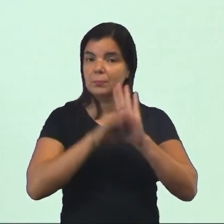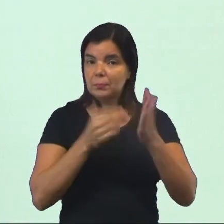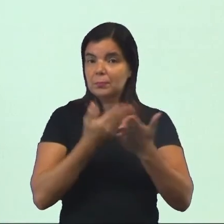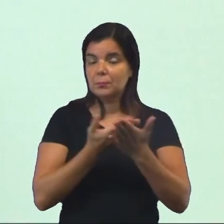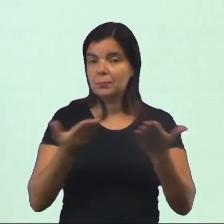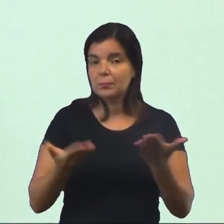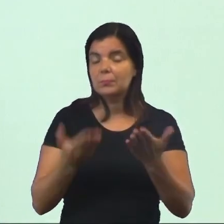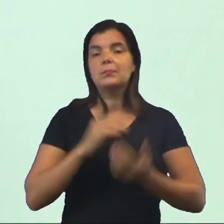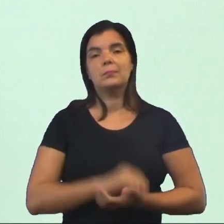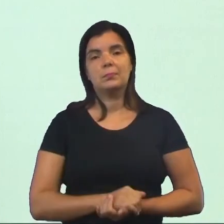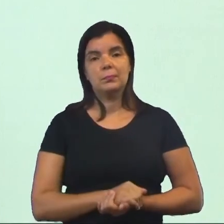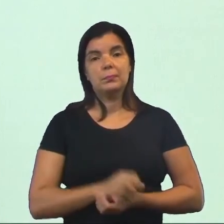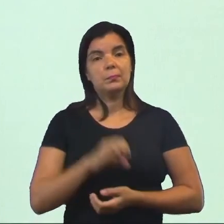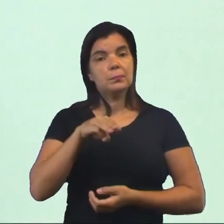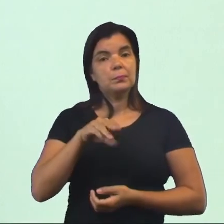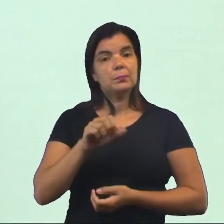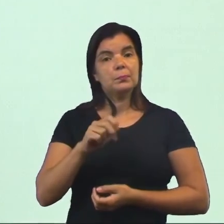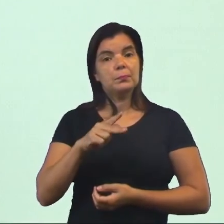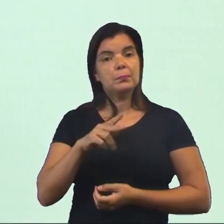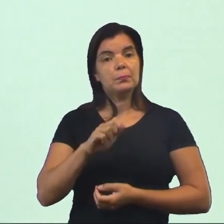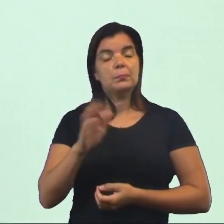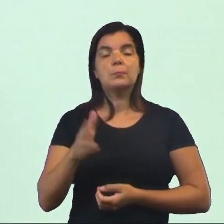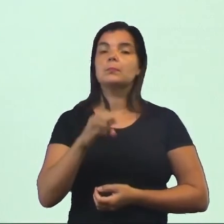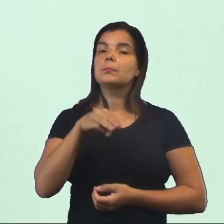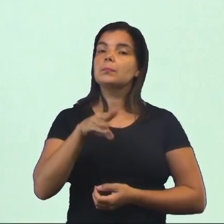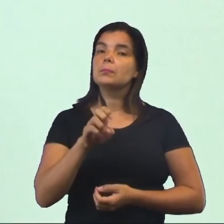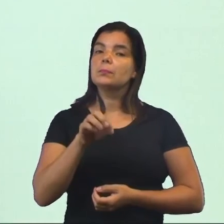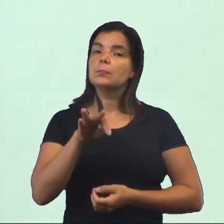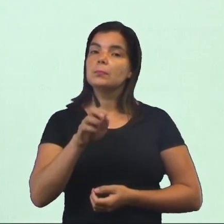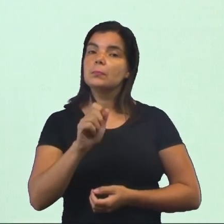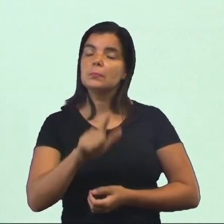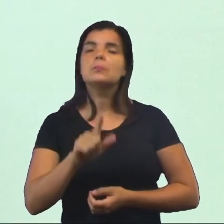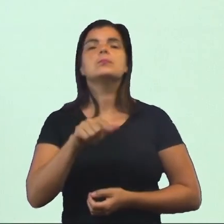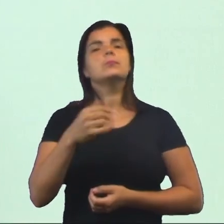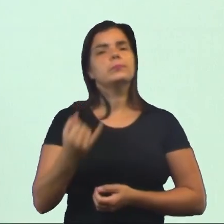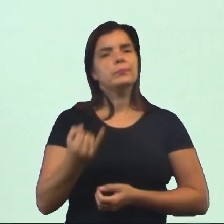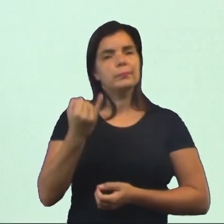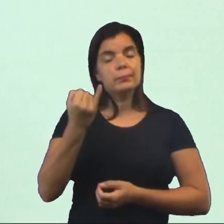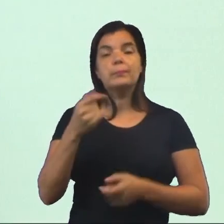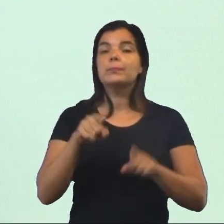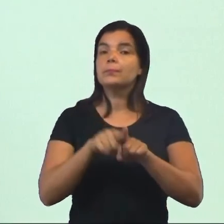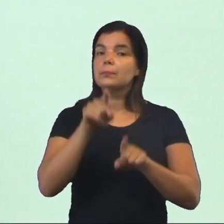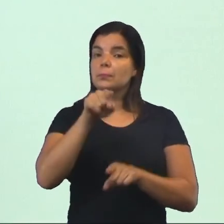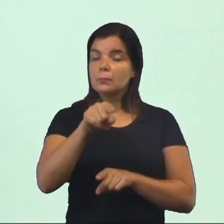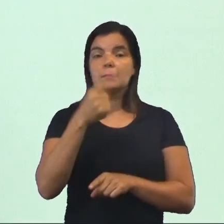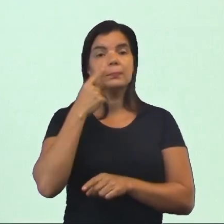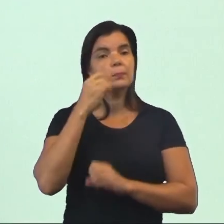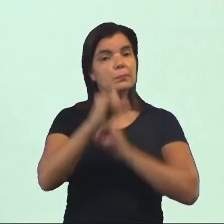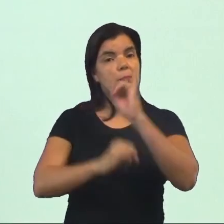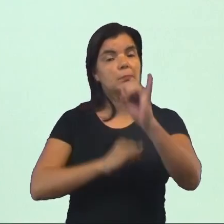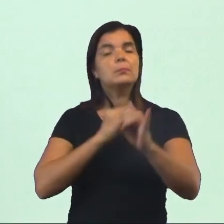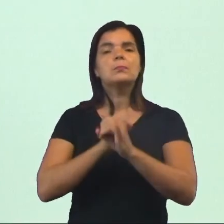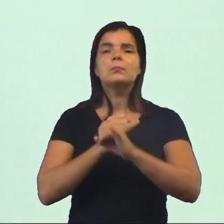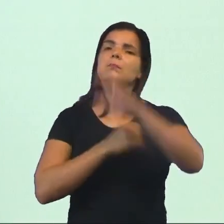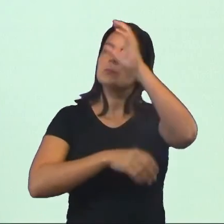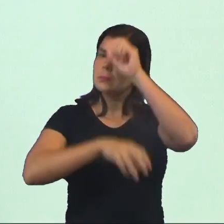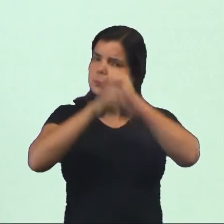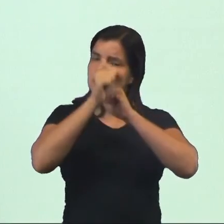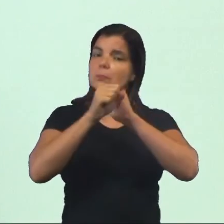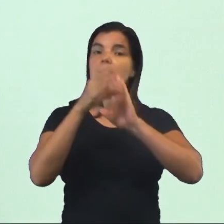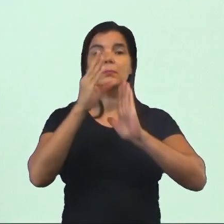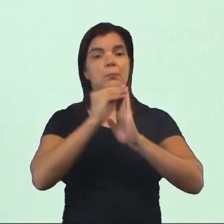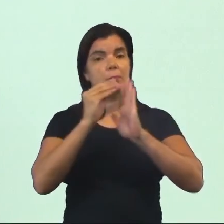estudamos hoje? O mapa mental. Vejam como ele é extremamente importante e como muitas vezes, se você acessa a internet, você aprende o